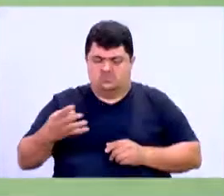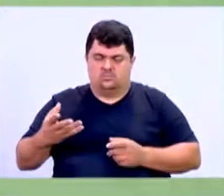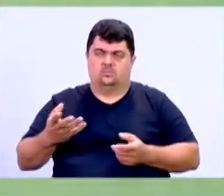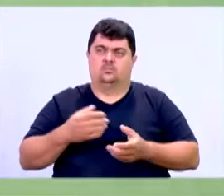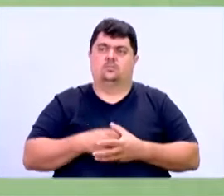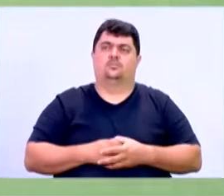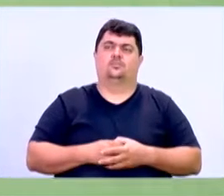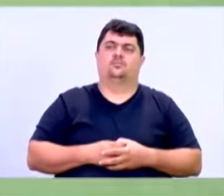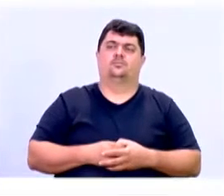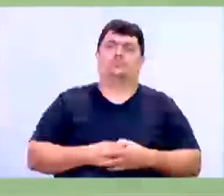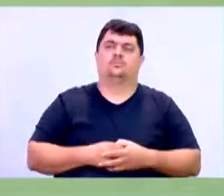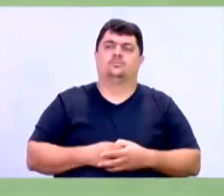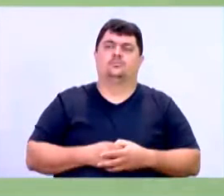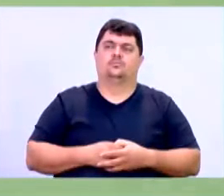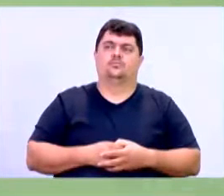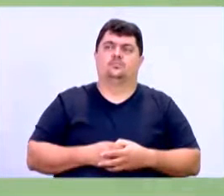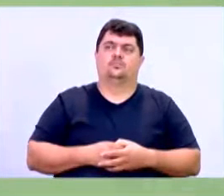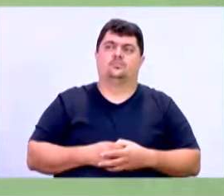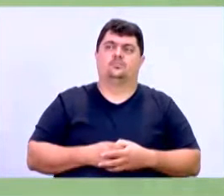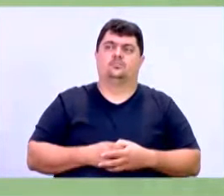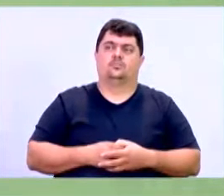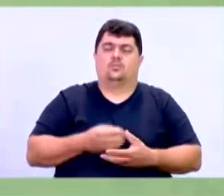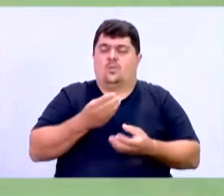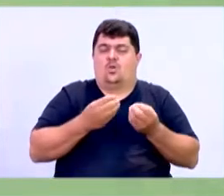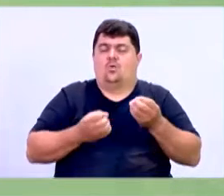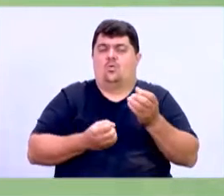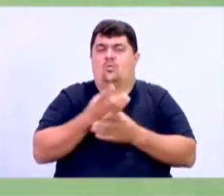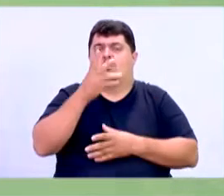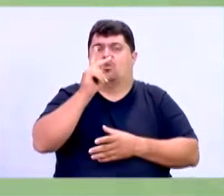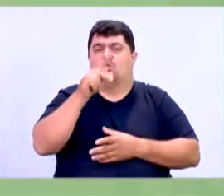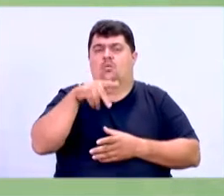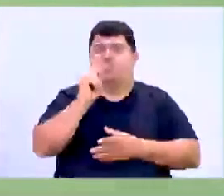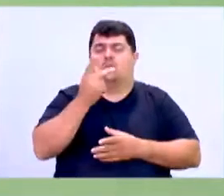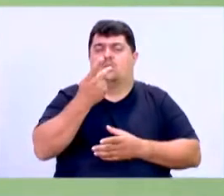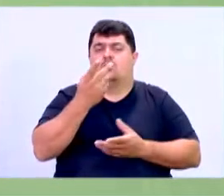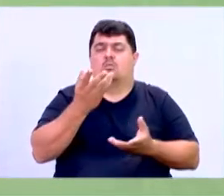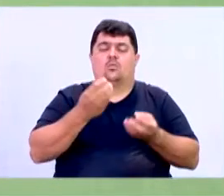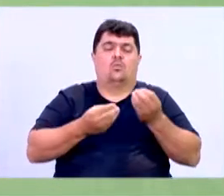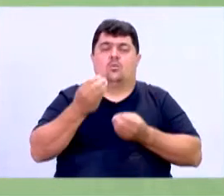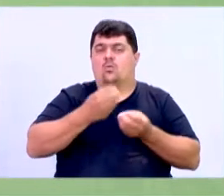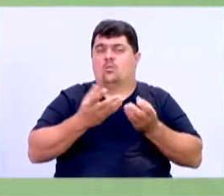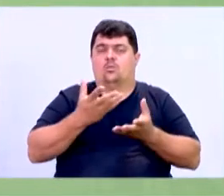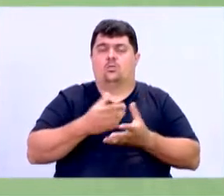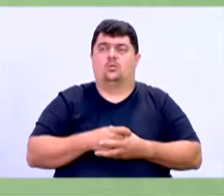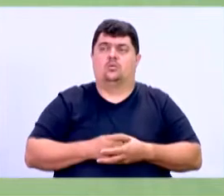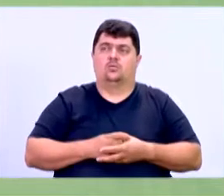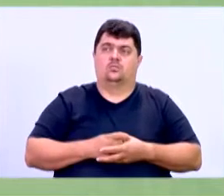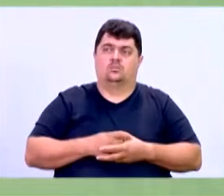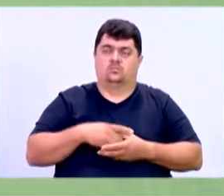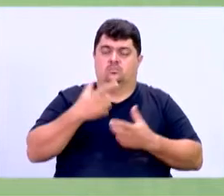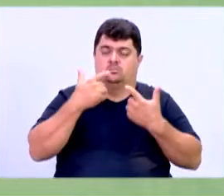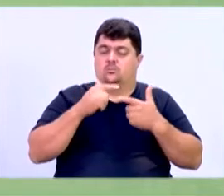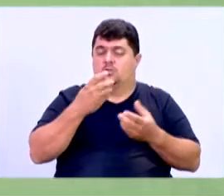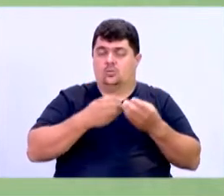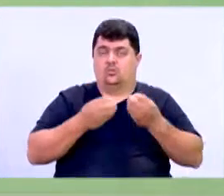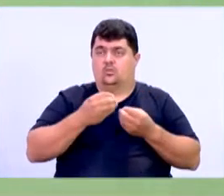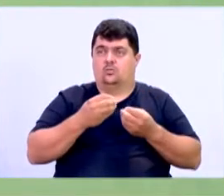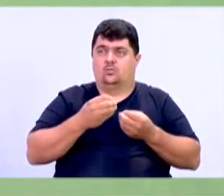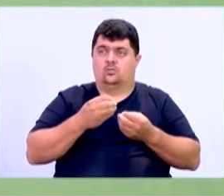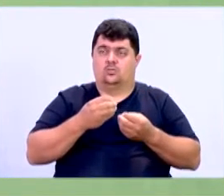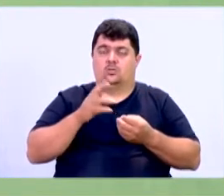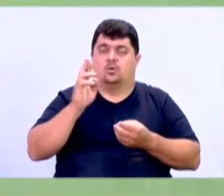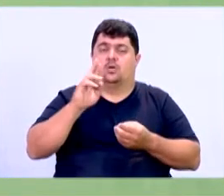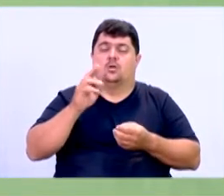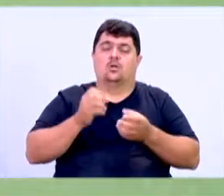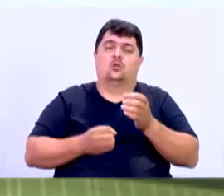mercado. Bom, como que ele surgiu? Como que o PHP surgiu? A linguagem de programação. Em que ano? Quem